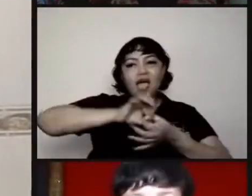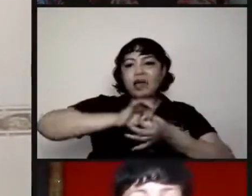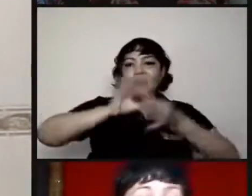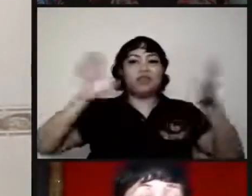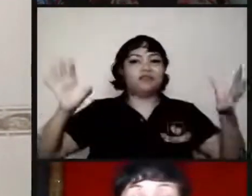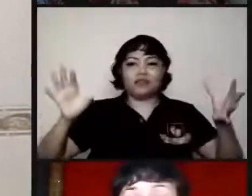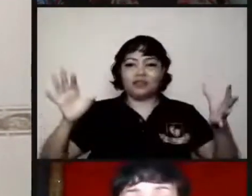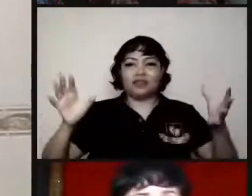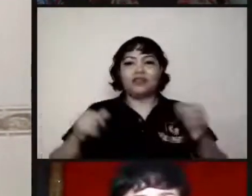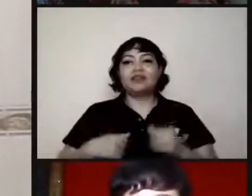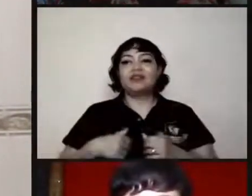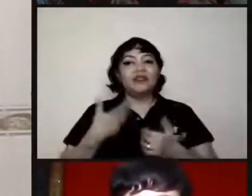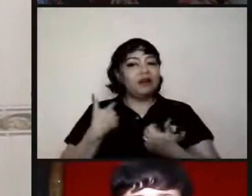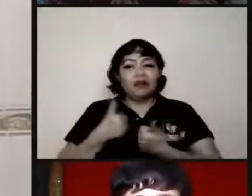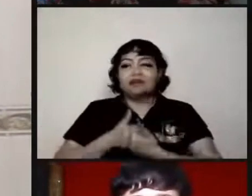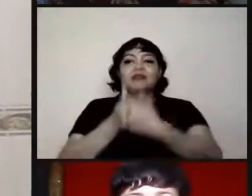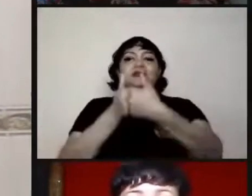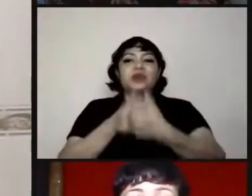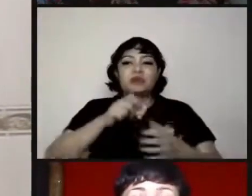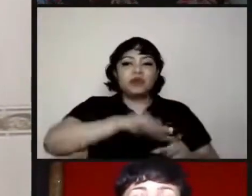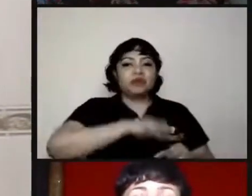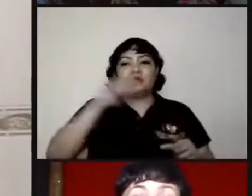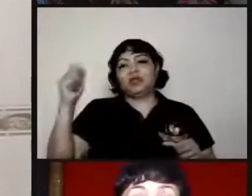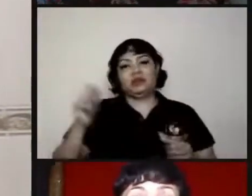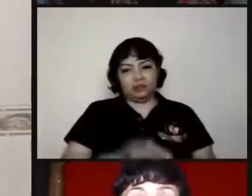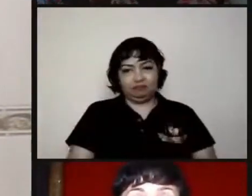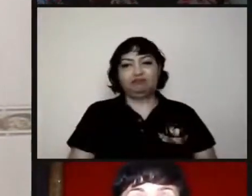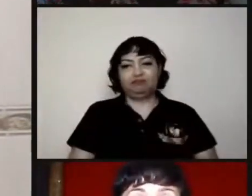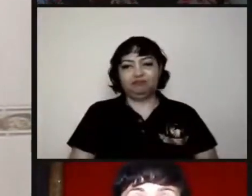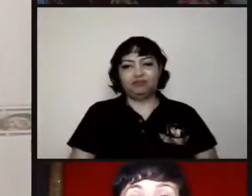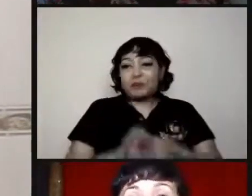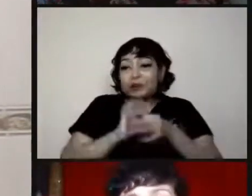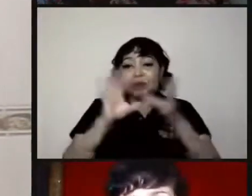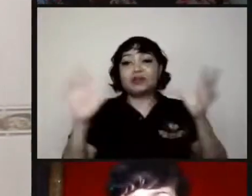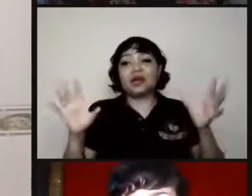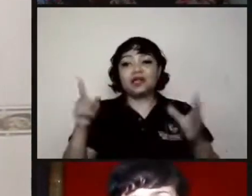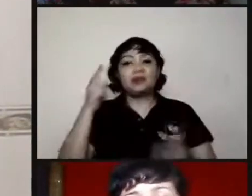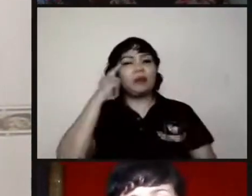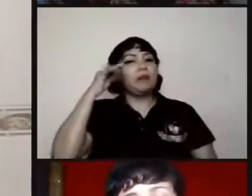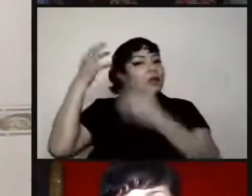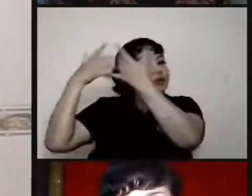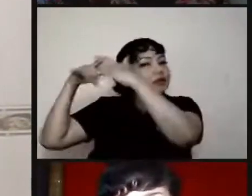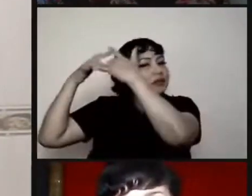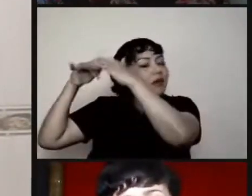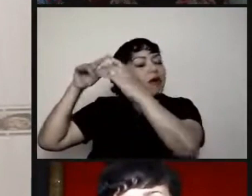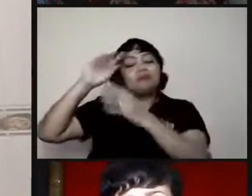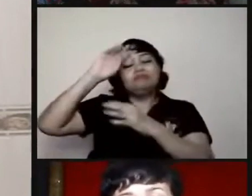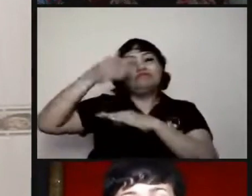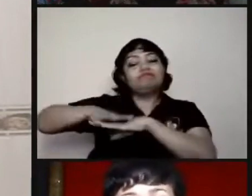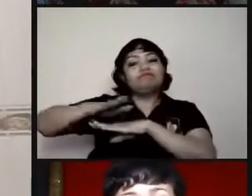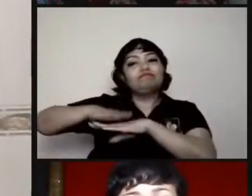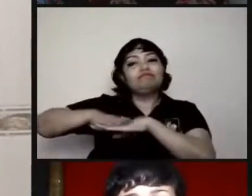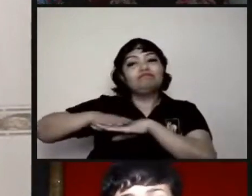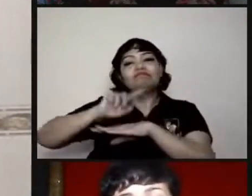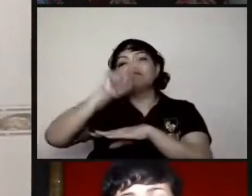nenhuma, caminha muito mais para uma independência e também para pensar o que é essa